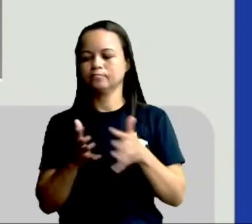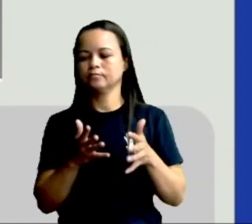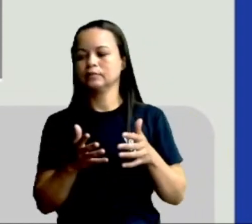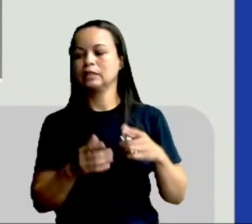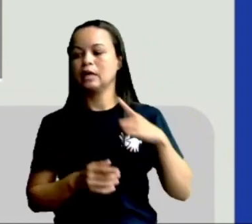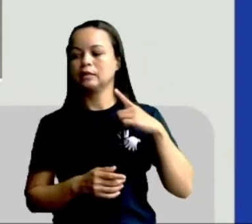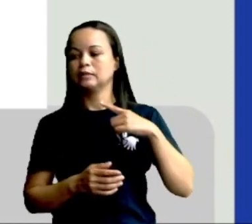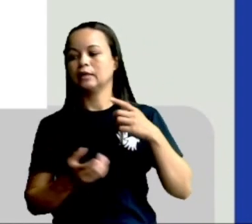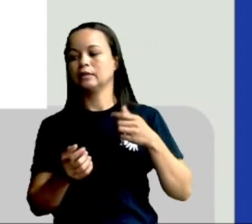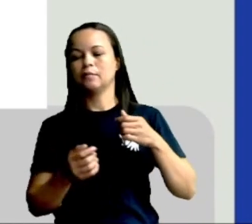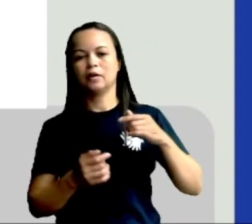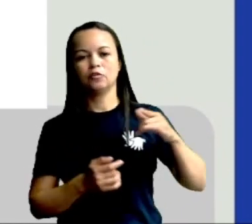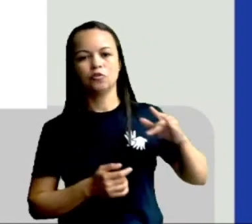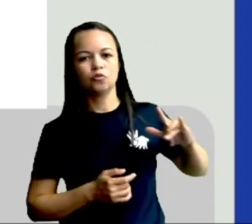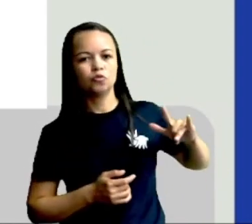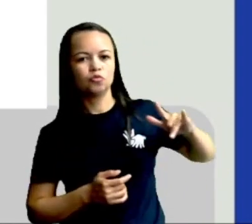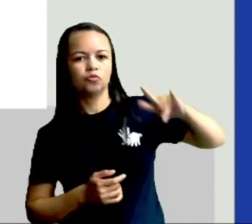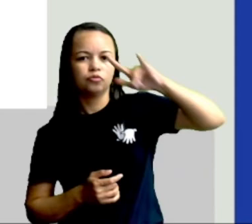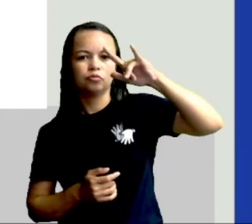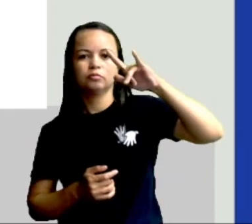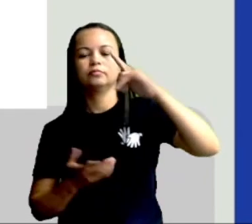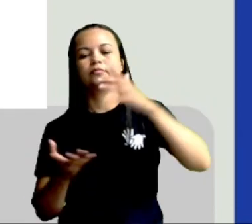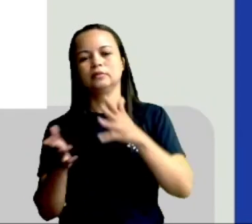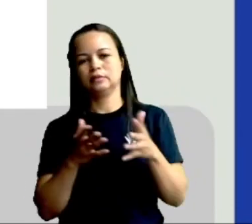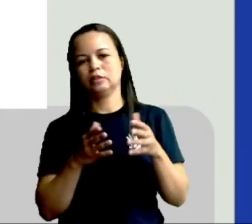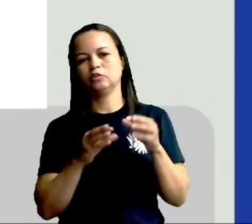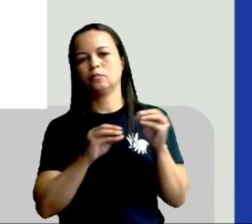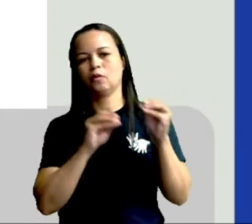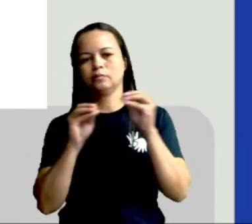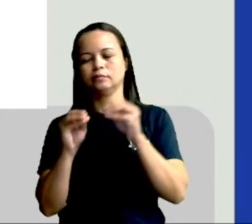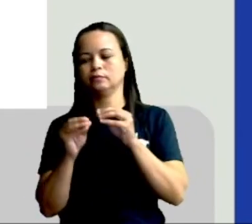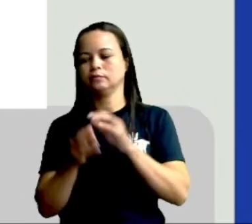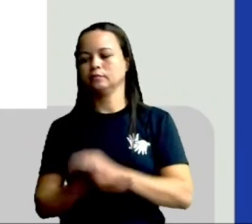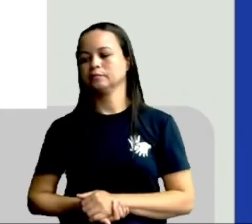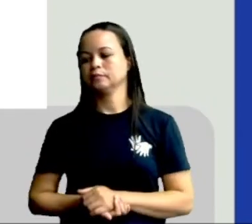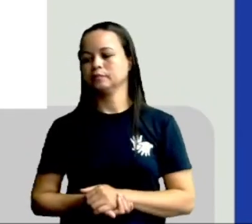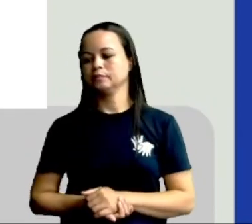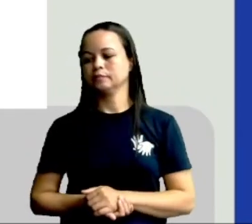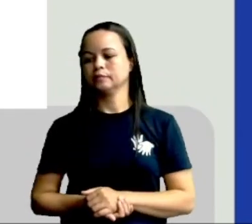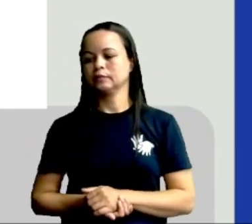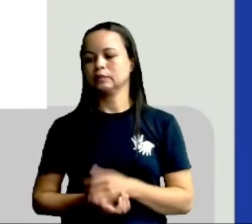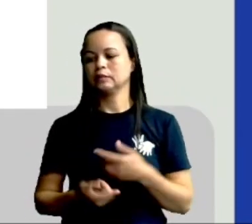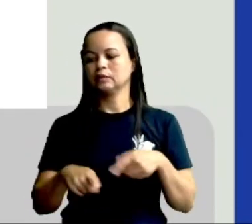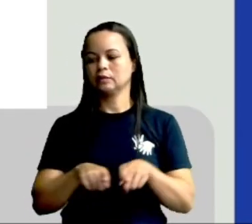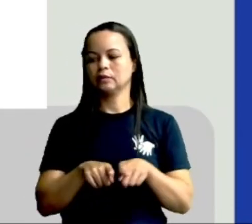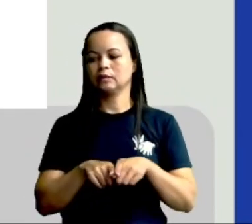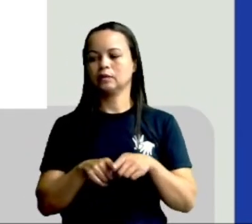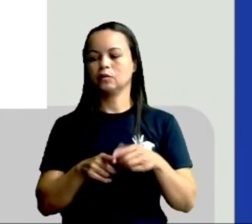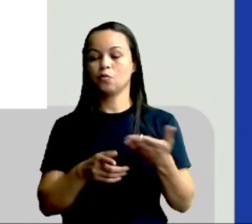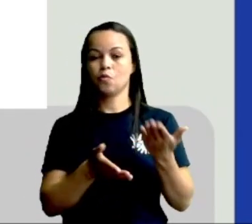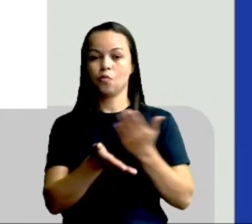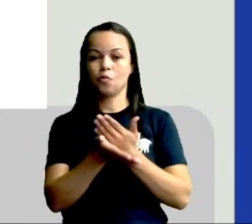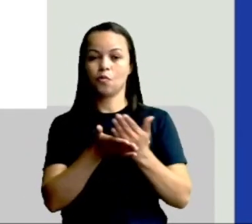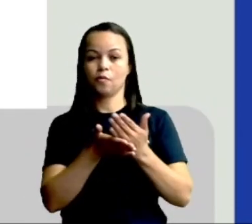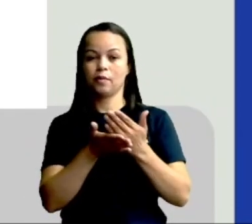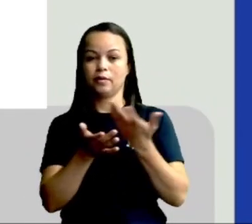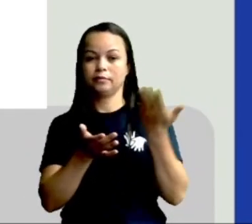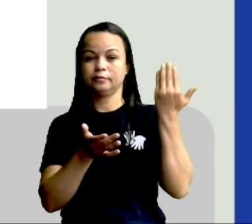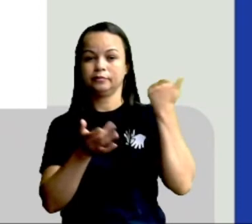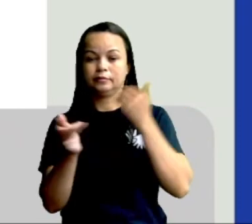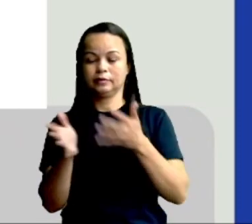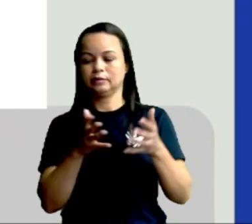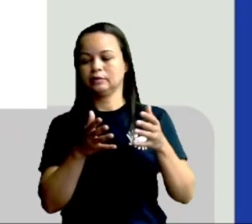transportes aéreos. E olha aqui, ó, a história do transporte urbano. O princípio, ó, montando em